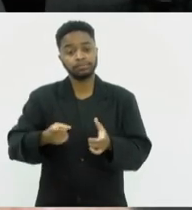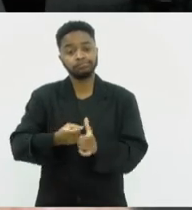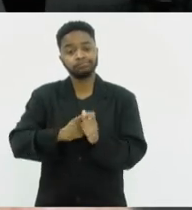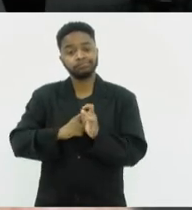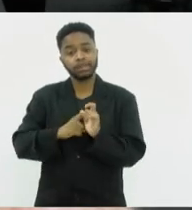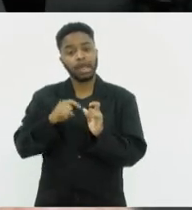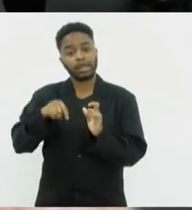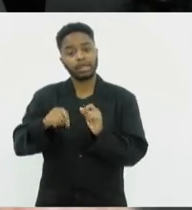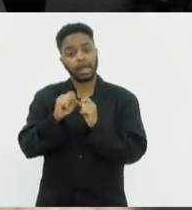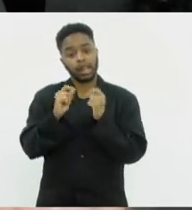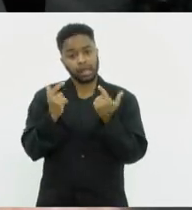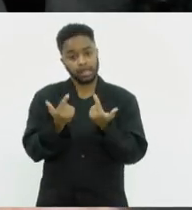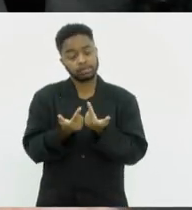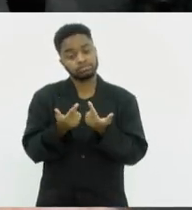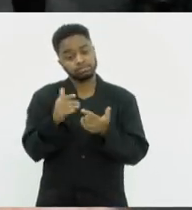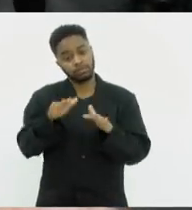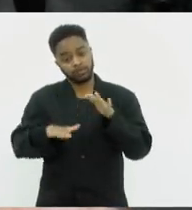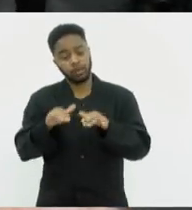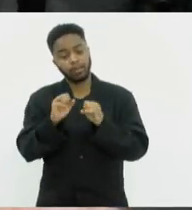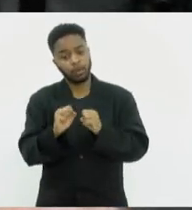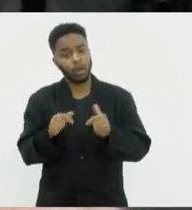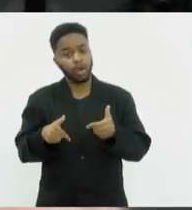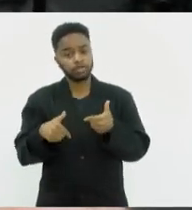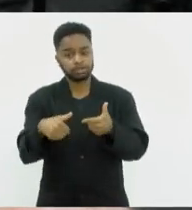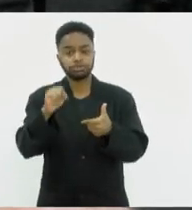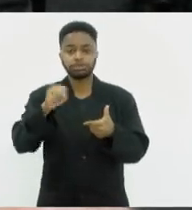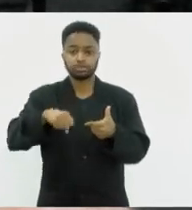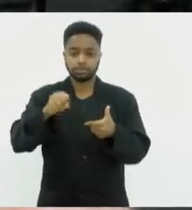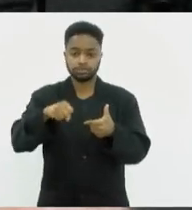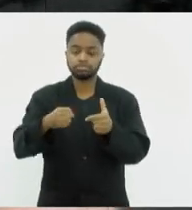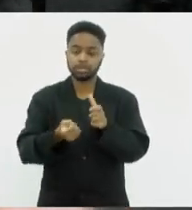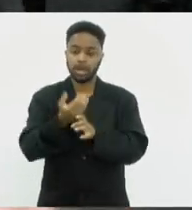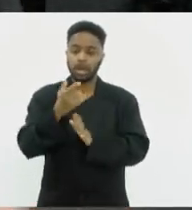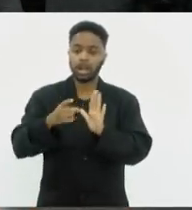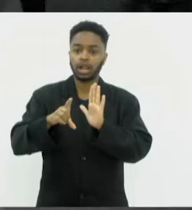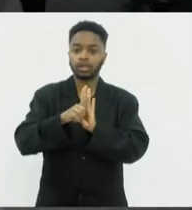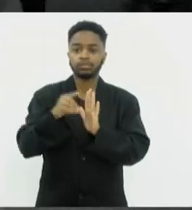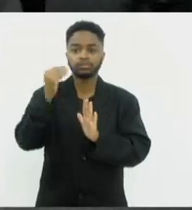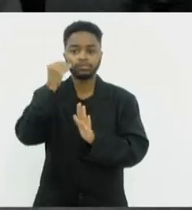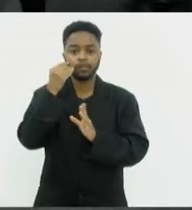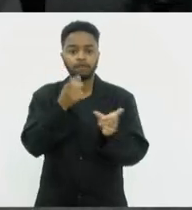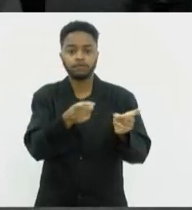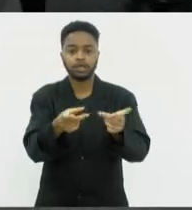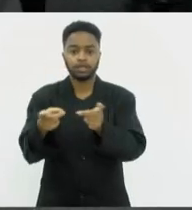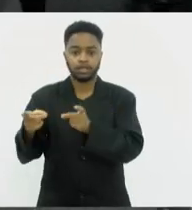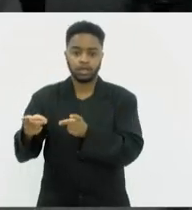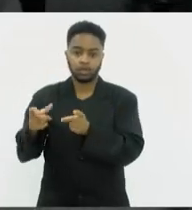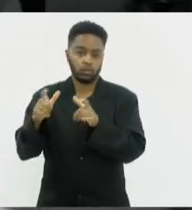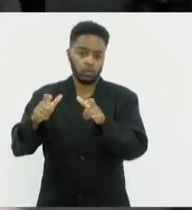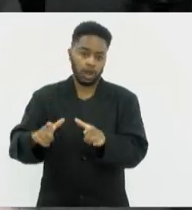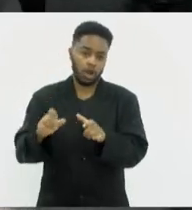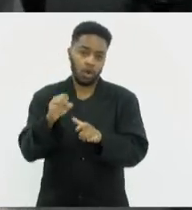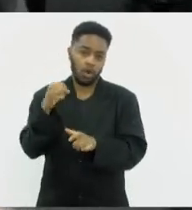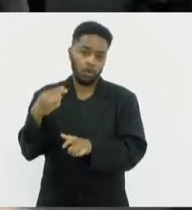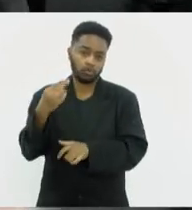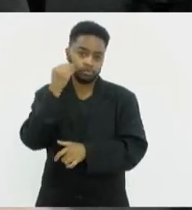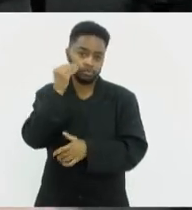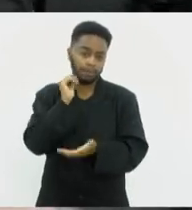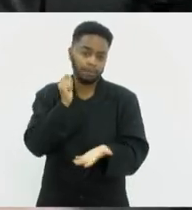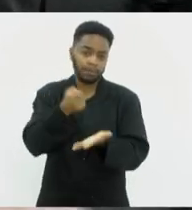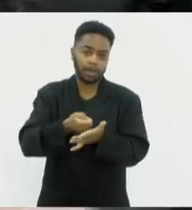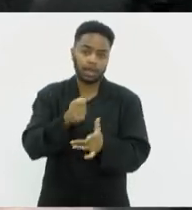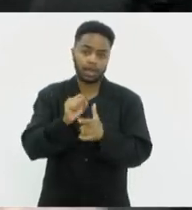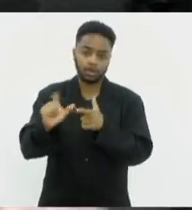Legislativa pode fazer uma intervenção, sim, legislativa, para colocar esses imóveis à venda, ou, pelo menos, que se pague aluguel